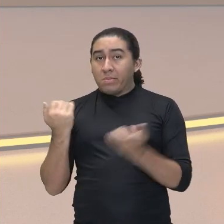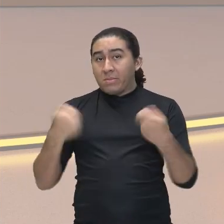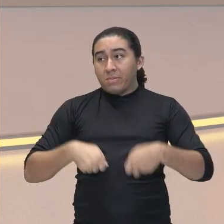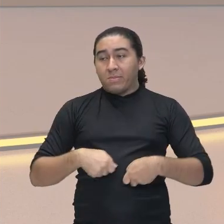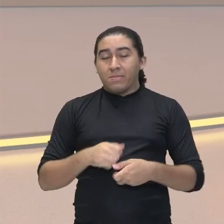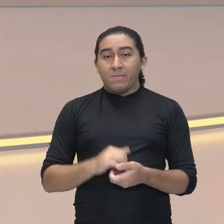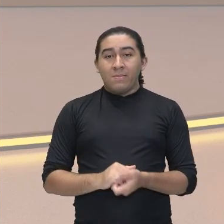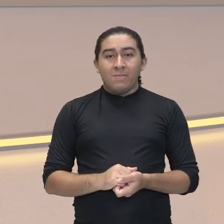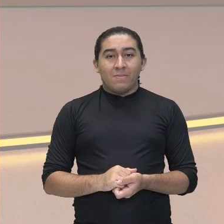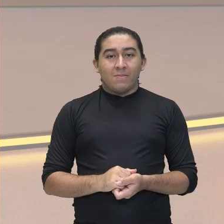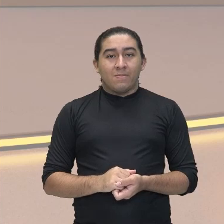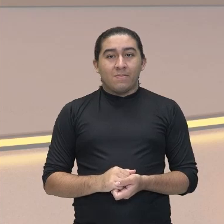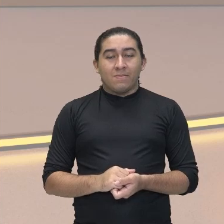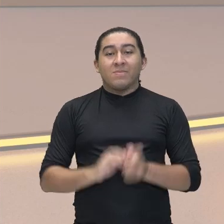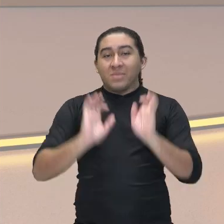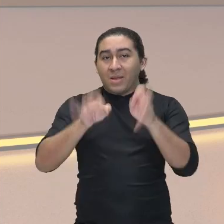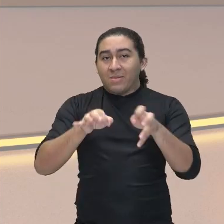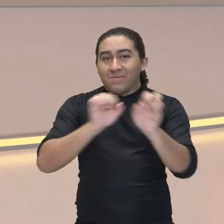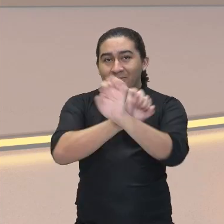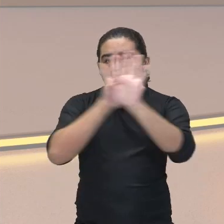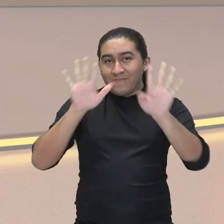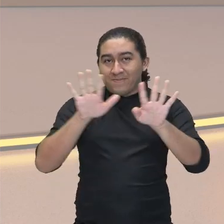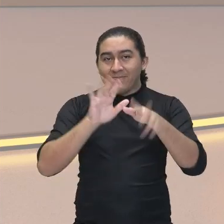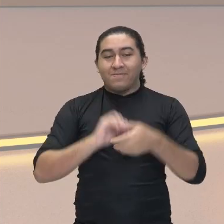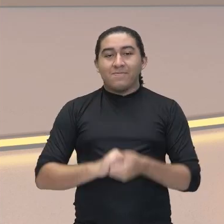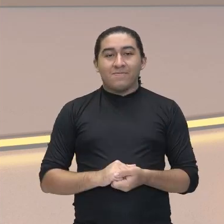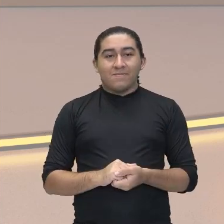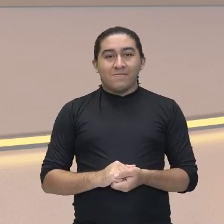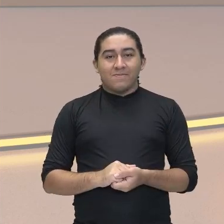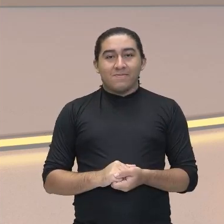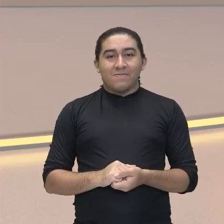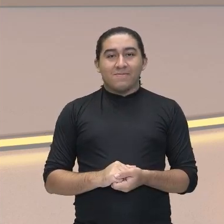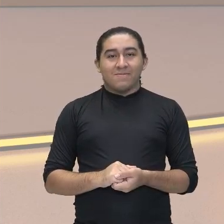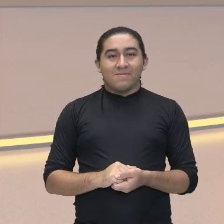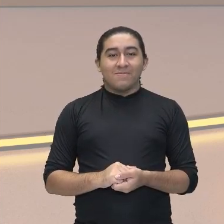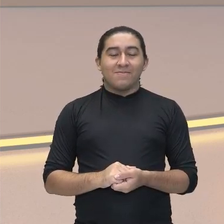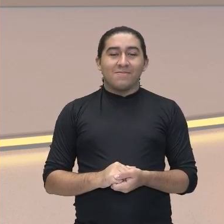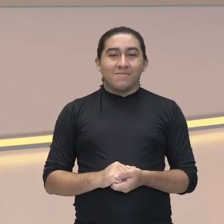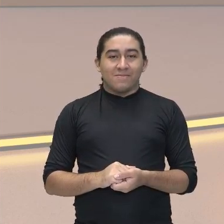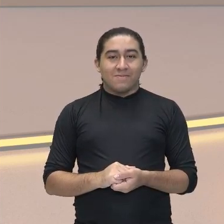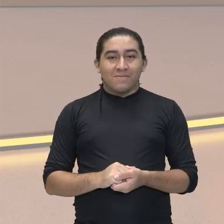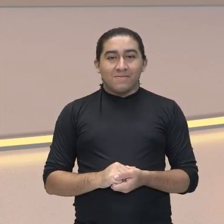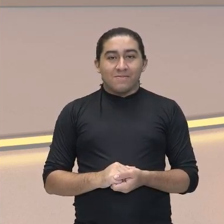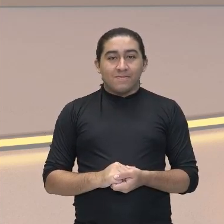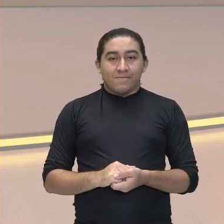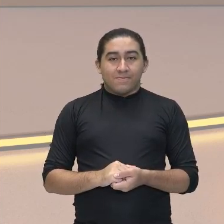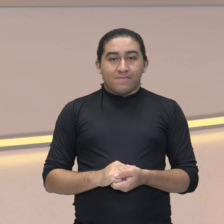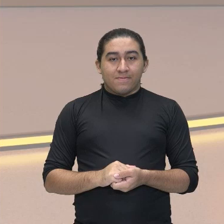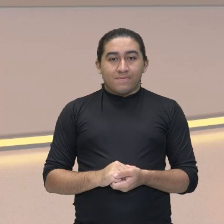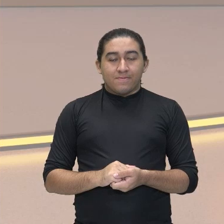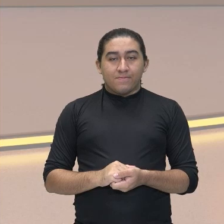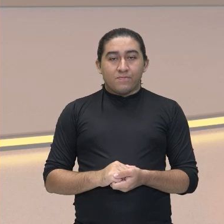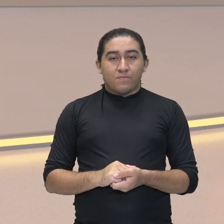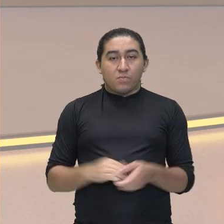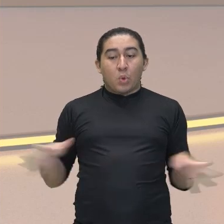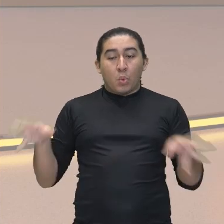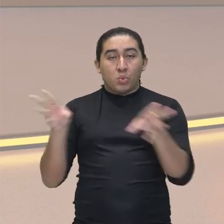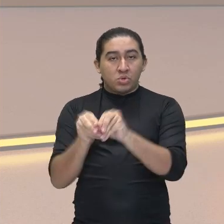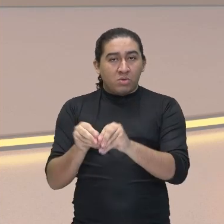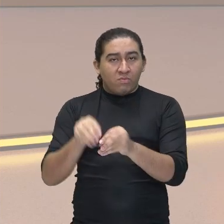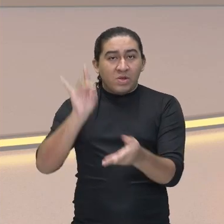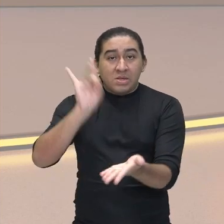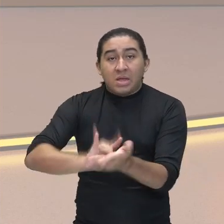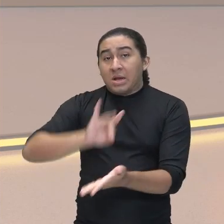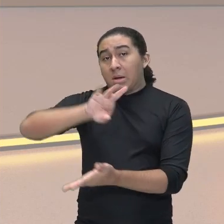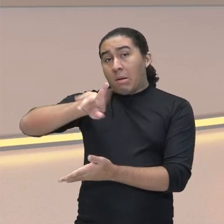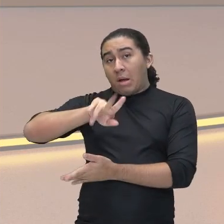mortal. Entenderam como é que funciona o raciocínio lógico? A conclusão não é verdadeira, é